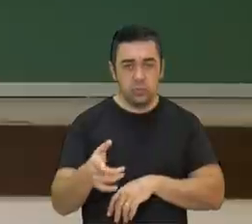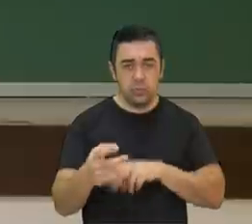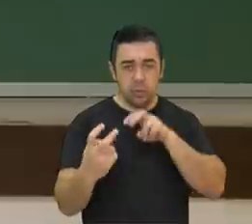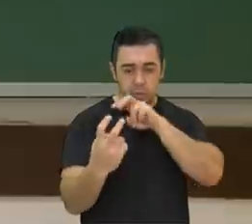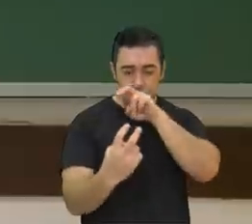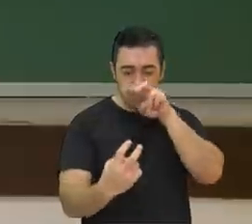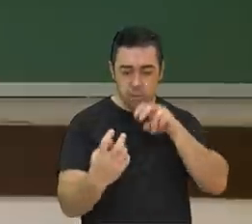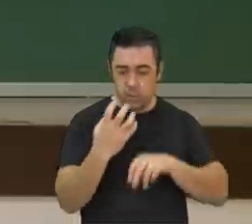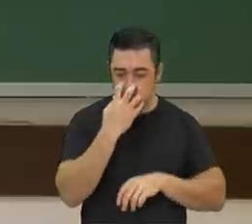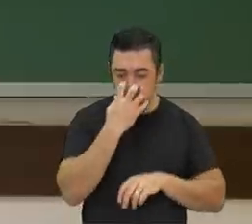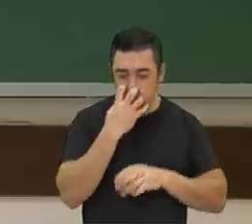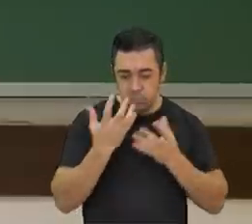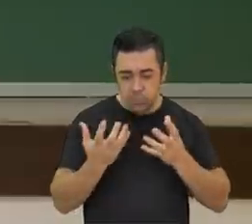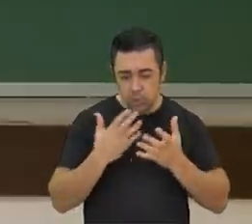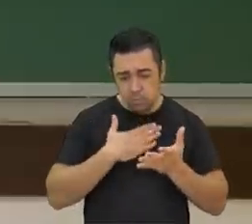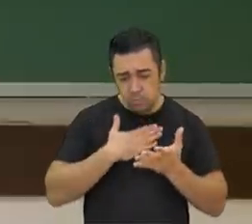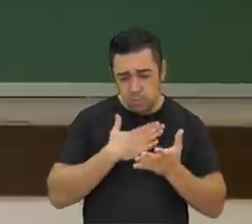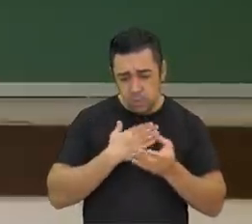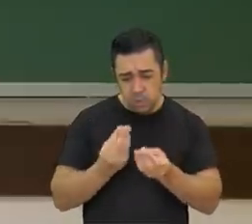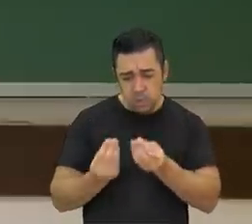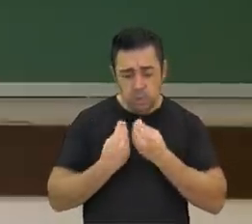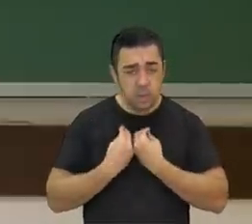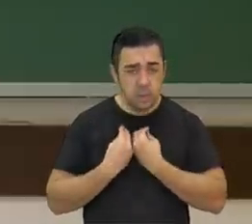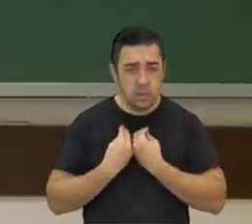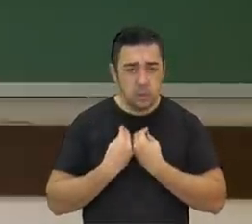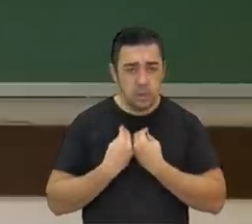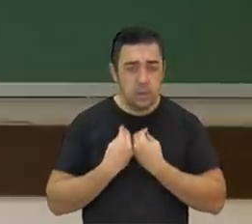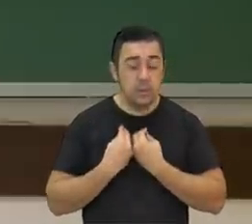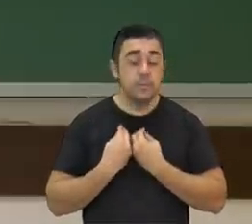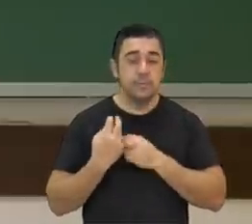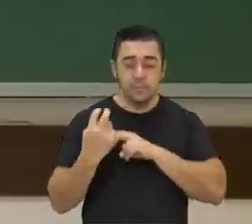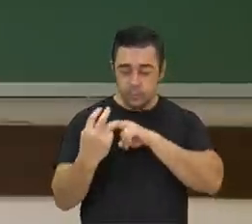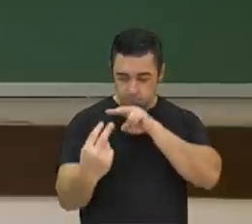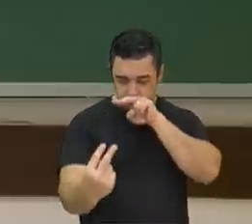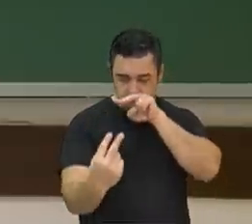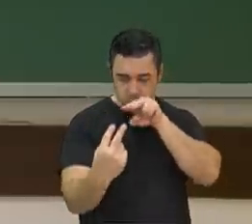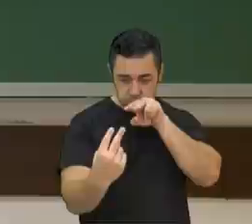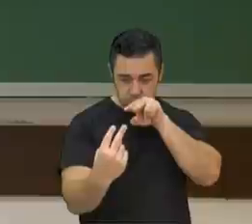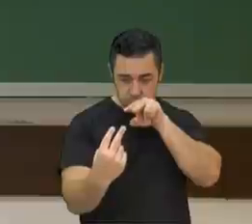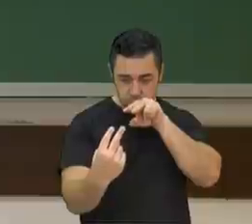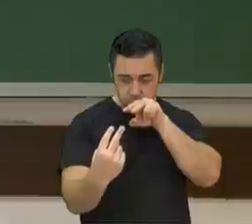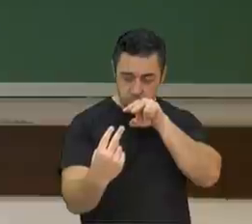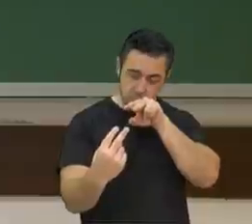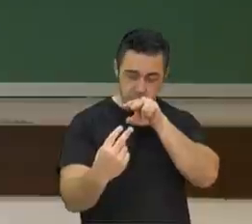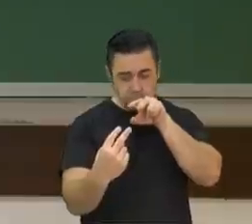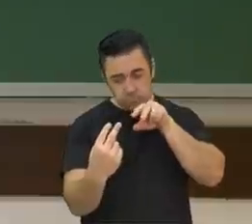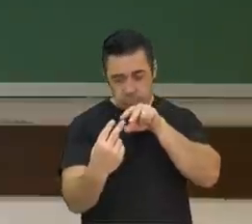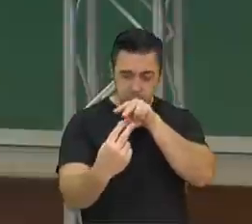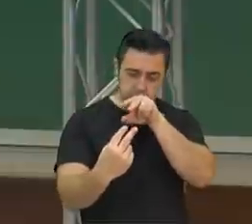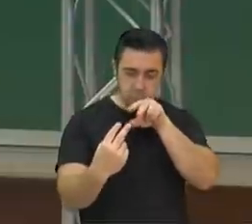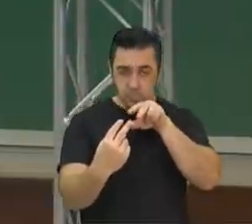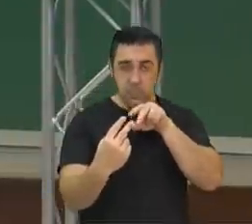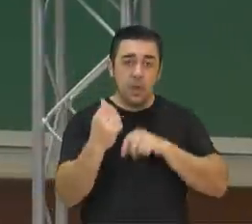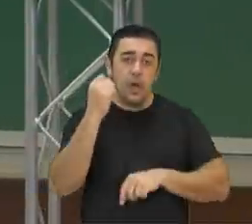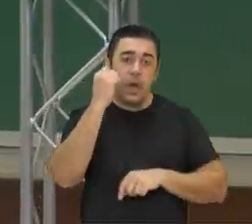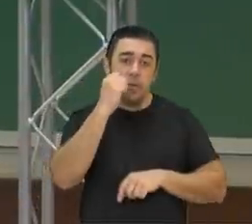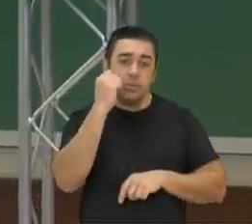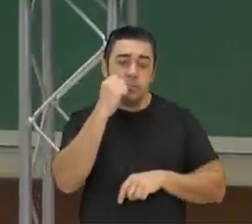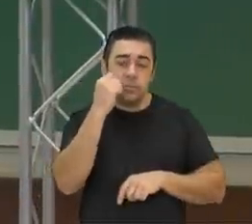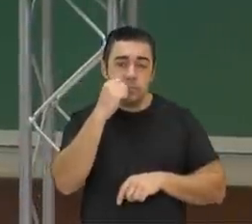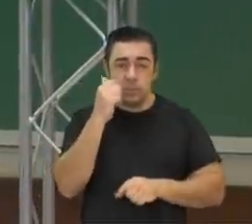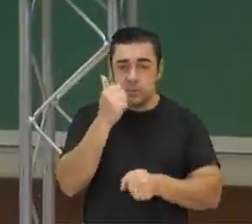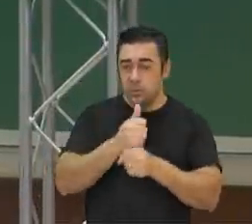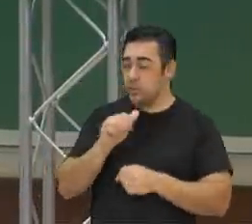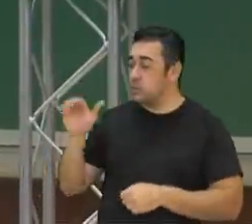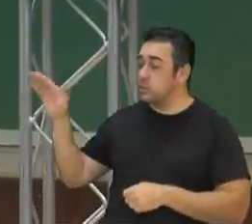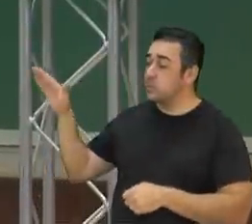né? Ela desejou que ele fosse dela e tudo mais. E eles ficam ali meio que namorando até que a dona chama e o cachorro sai